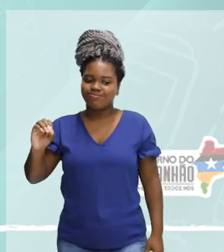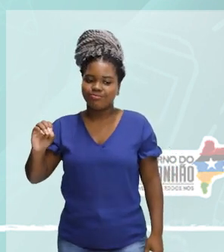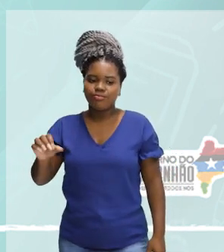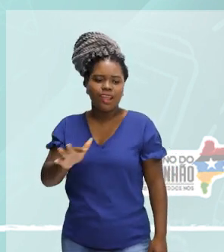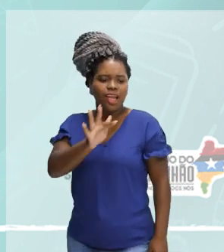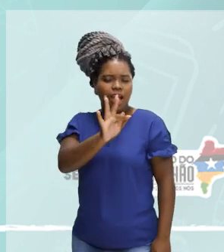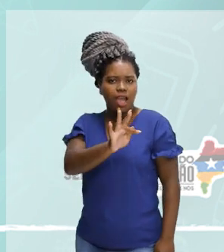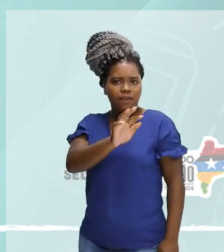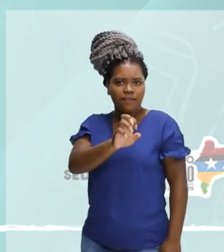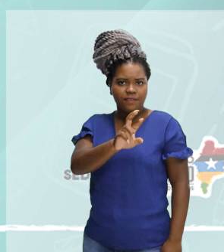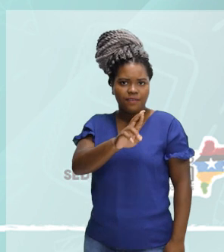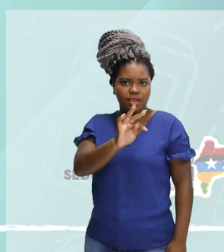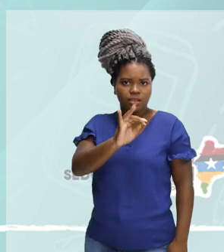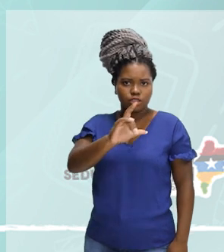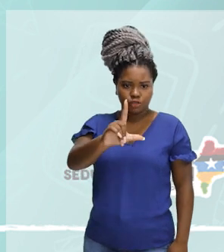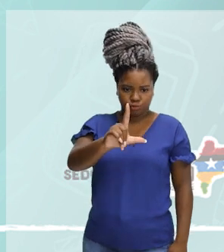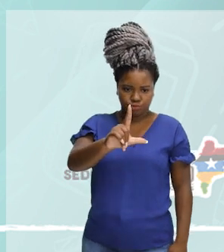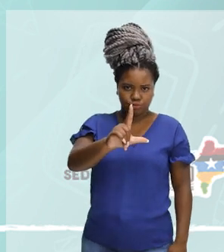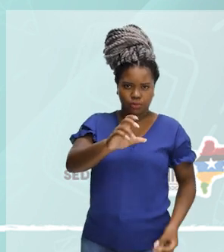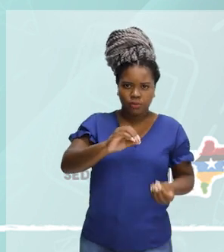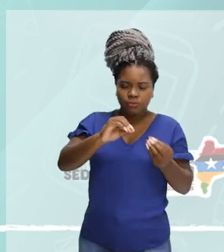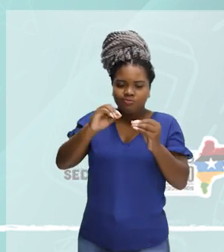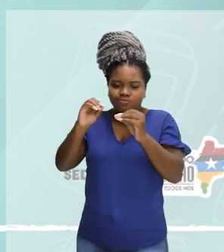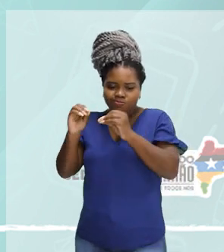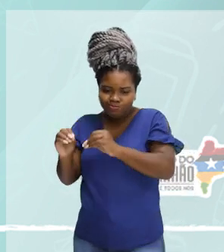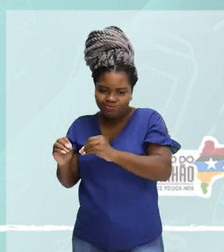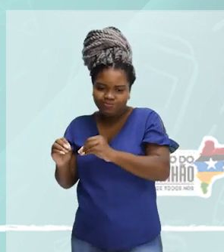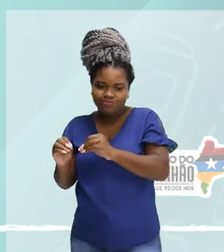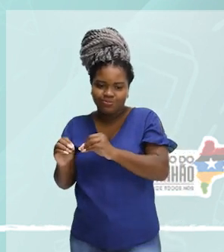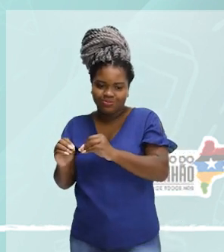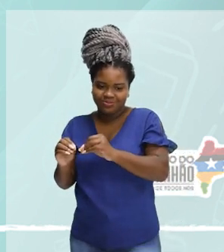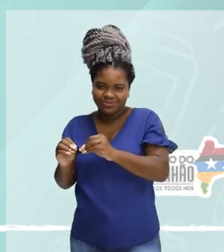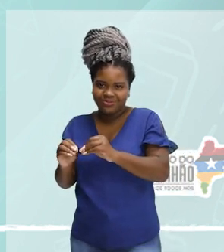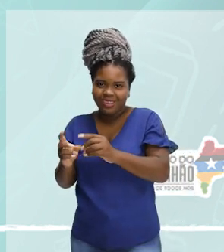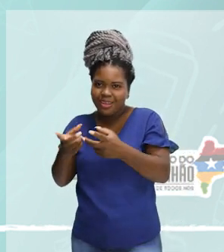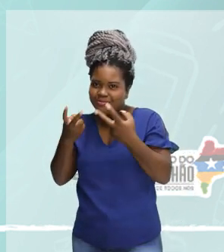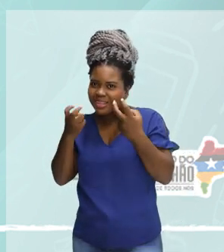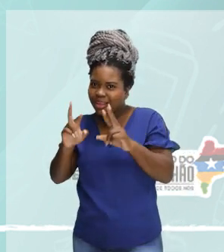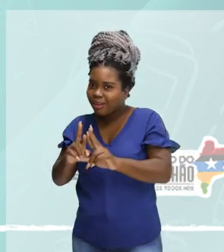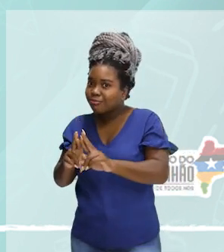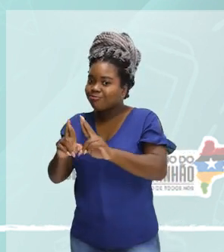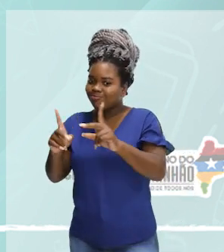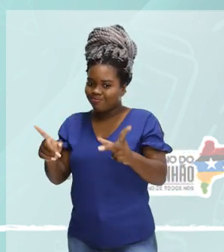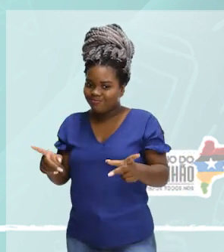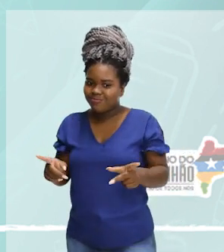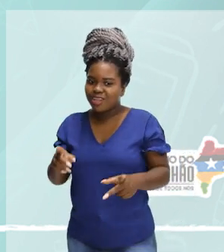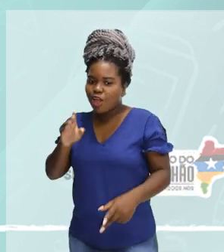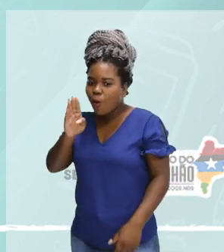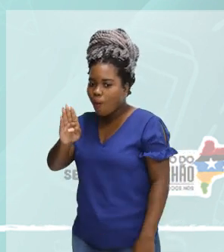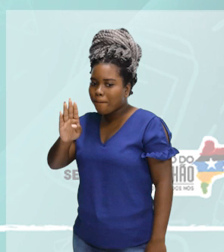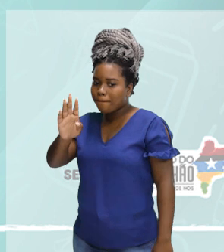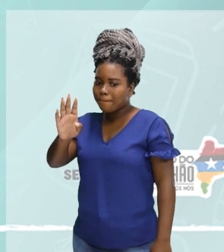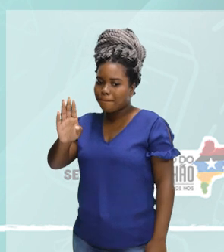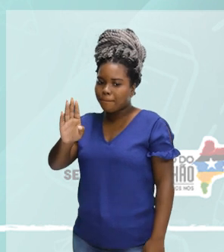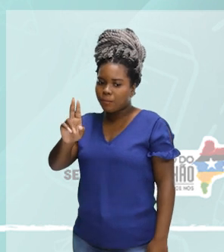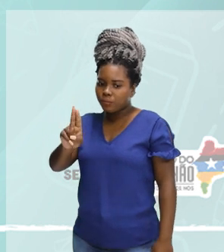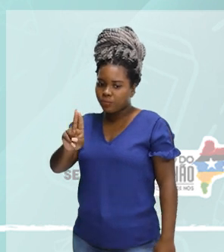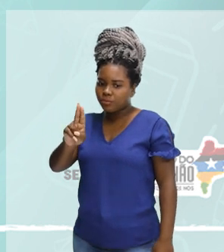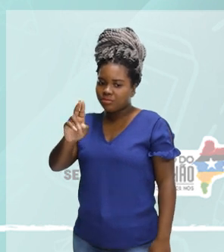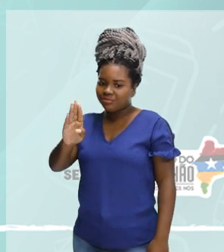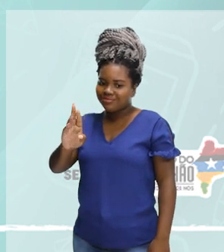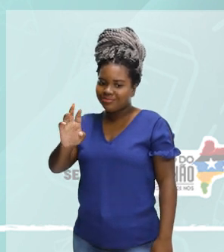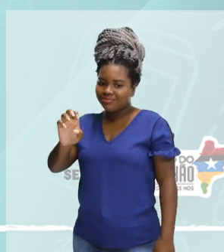Fértil, fértil, fértil. Olha como fica bem diferente. Ubérrimo, ubérrimo